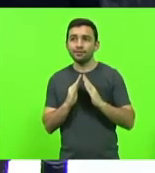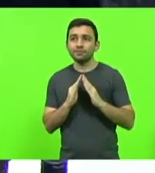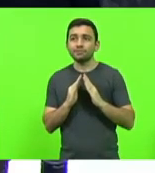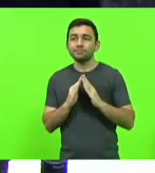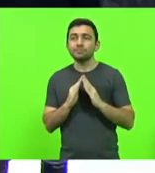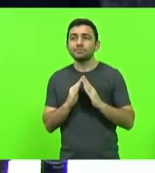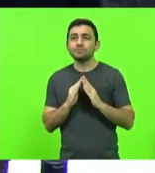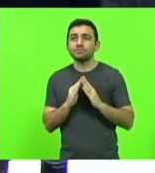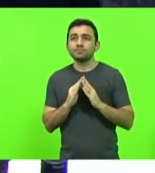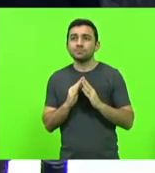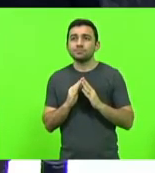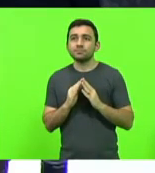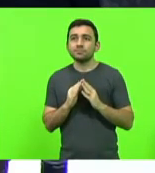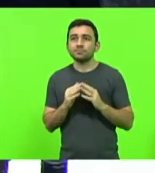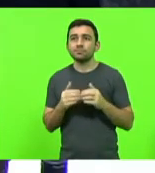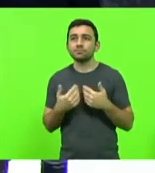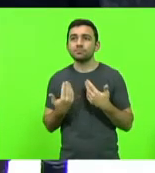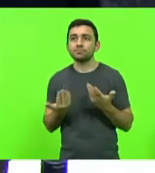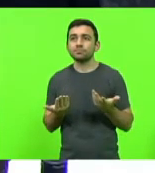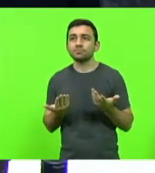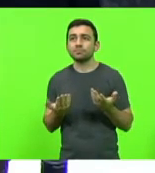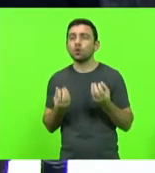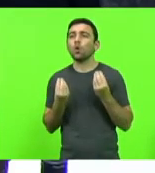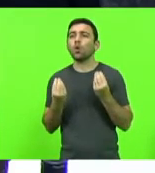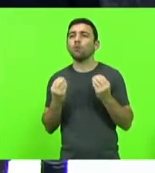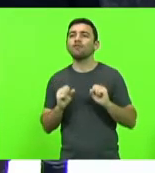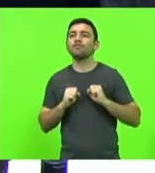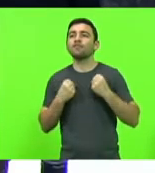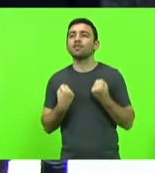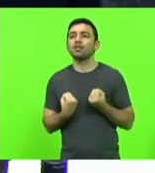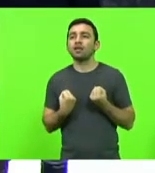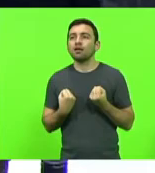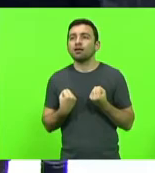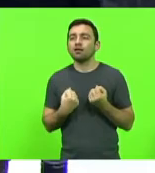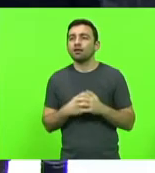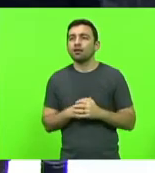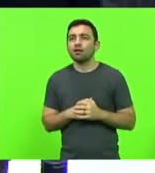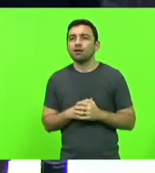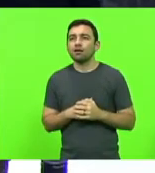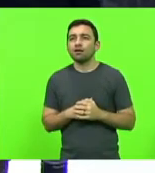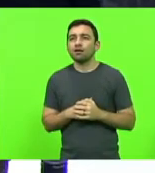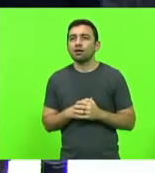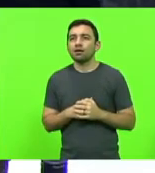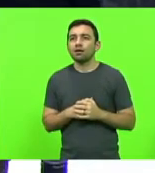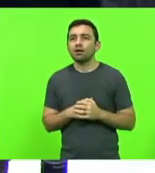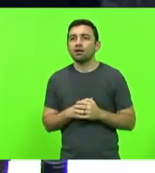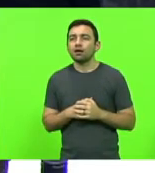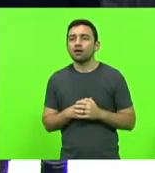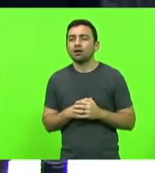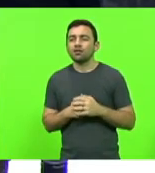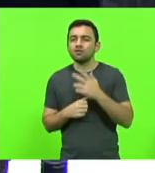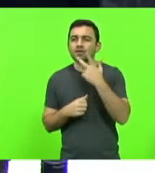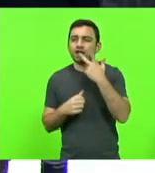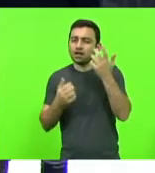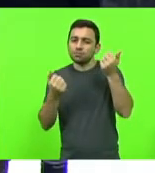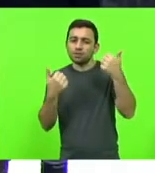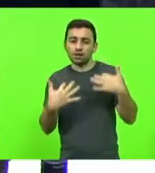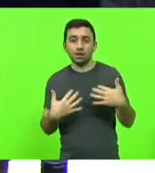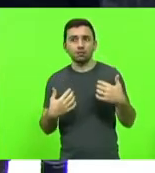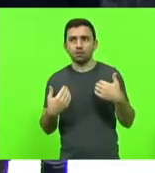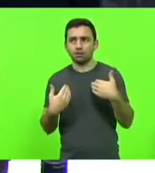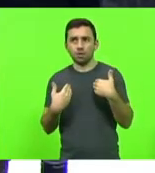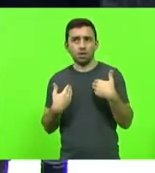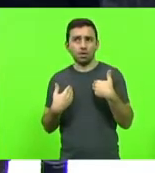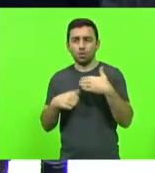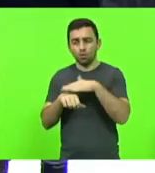e você não... Como que vai defender? Como é que você vai ter um contraditório dizendo que você não